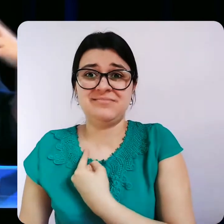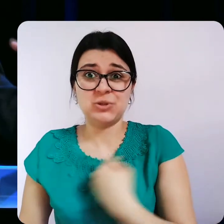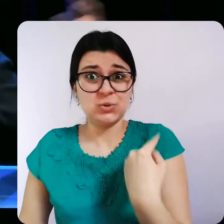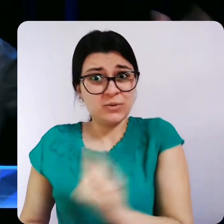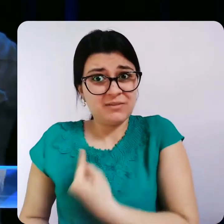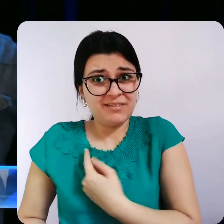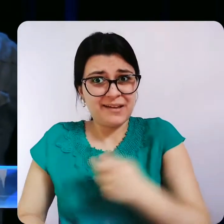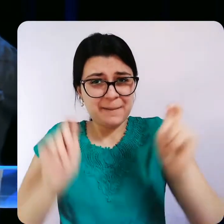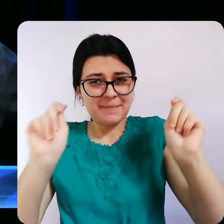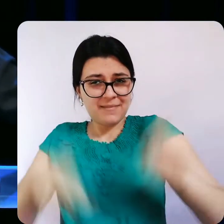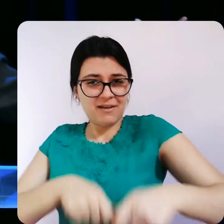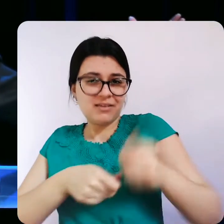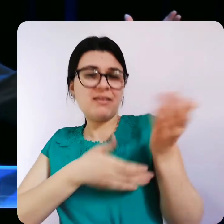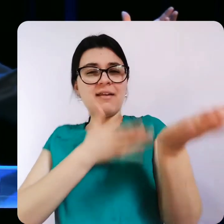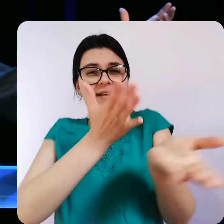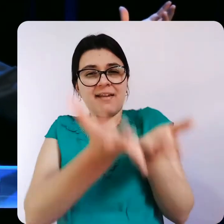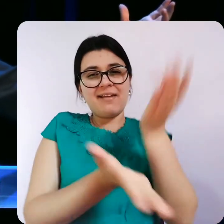comprar nossa liberdade